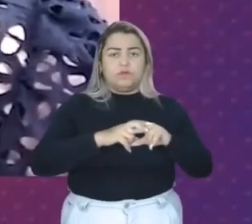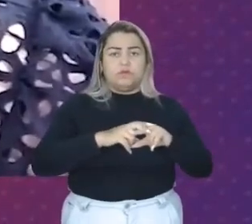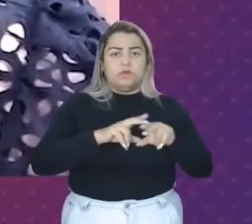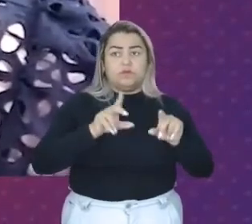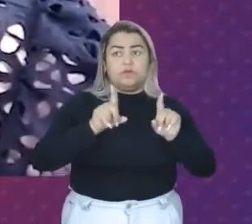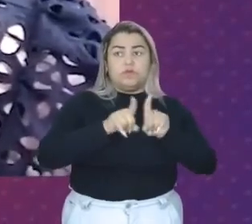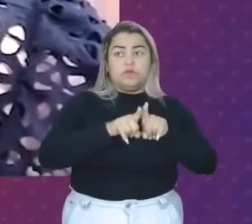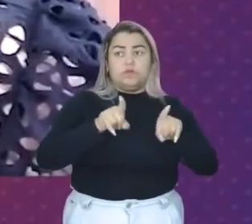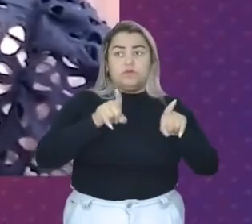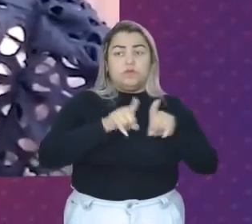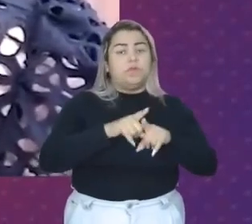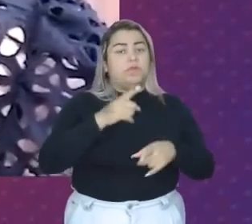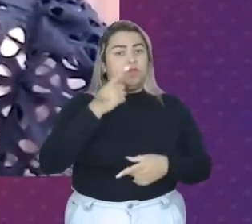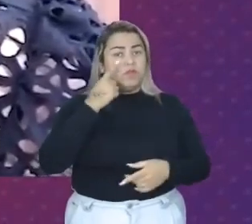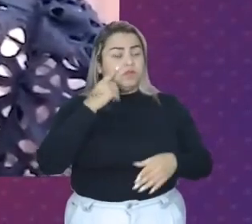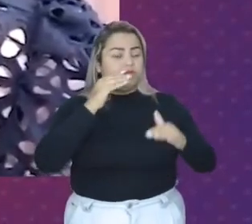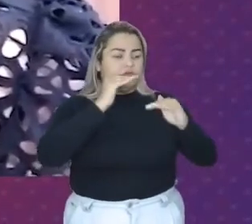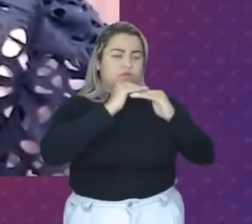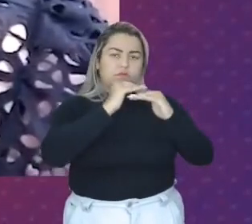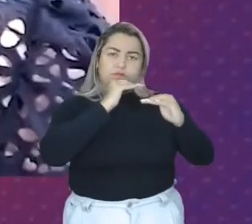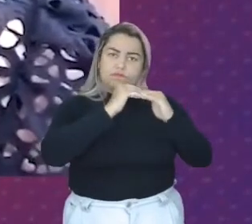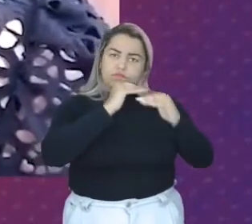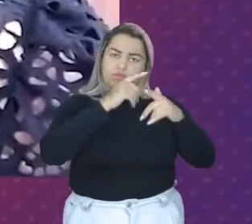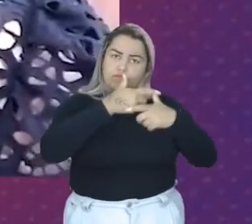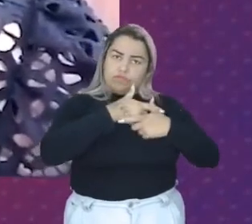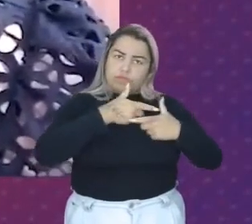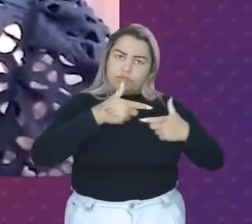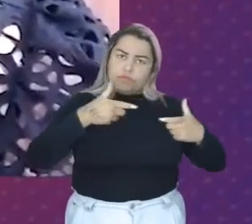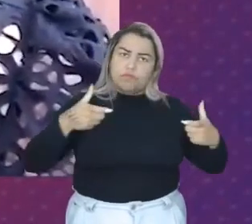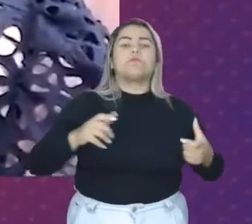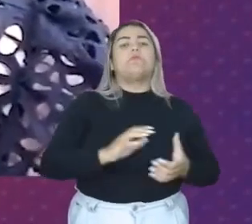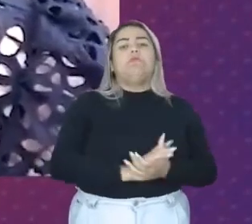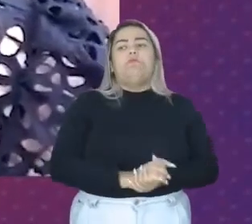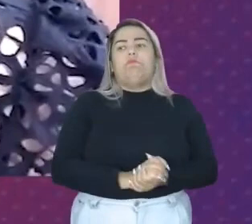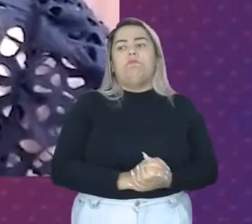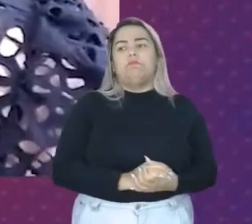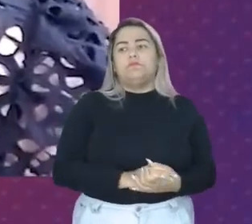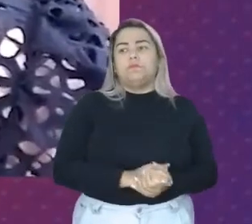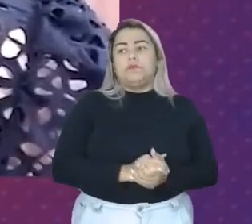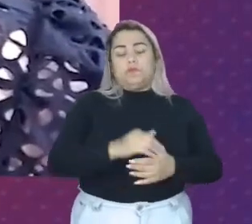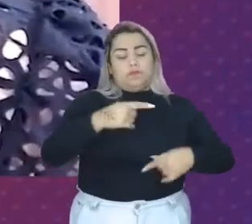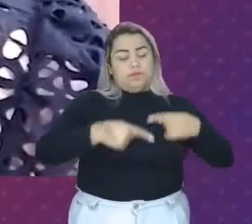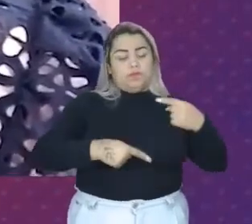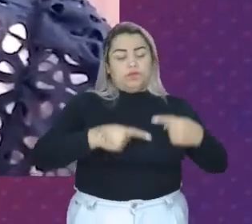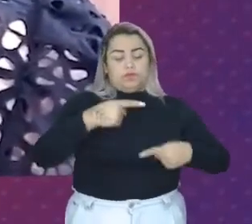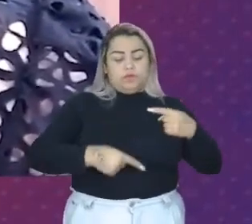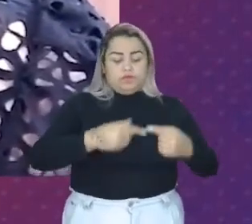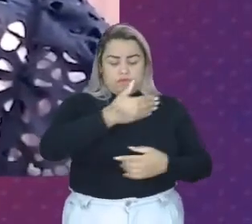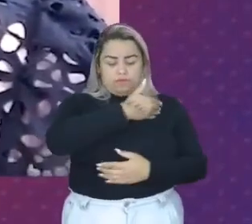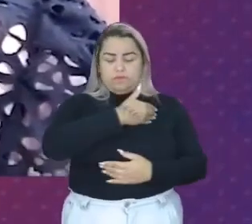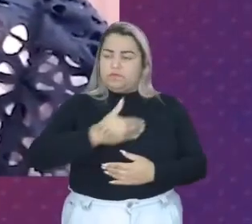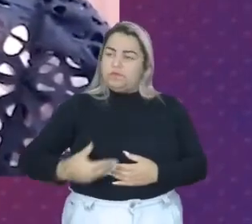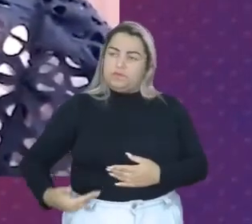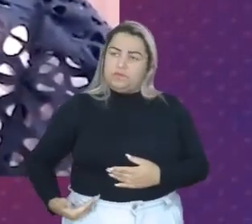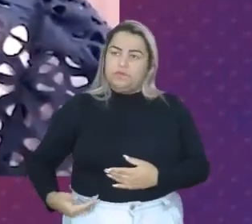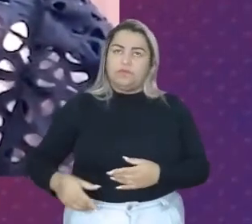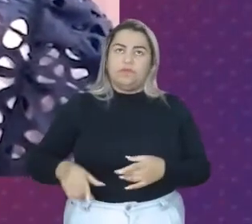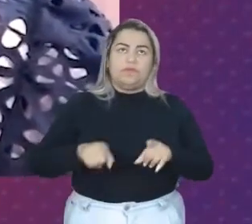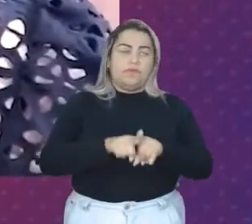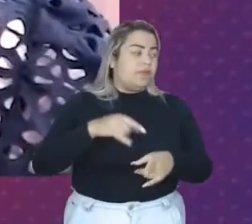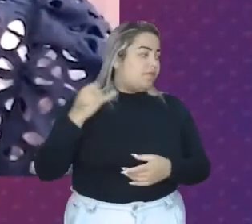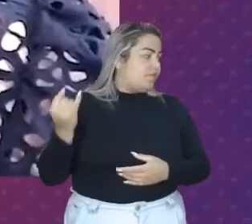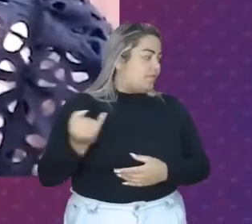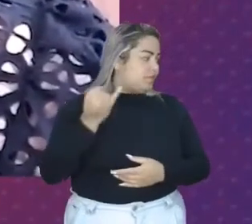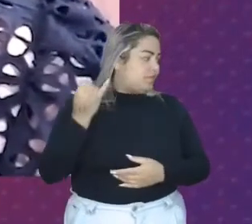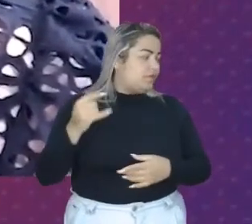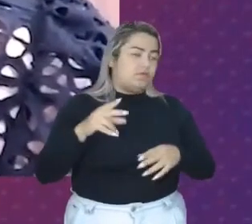lutar pela questão da igualdade salarial e ter isso enquanto política pública é fundamental,